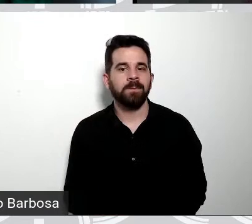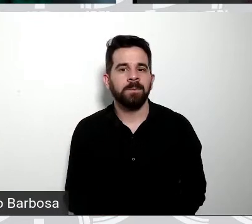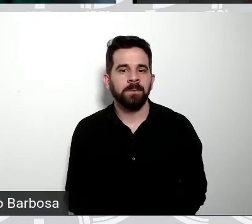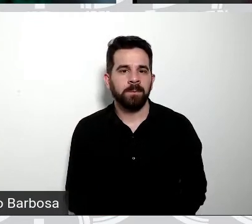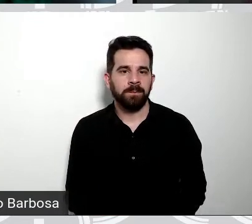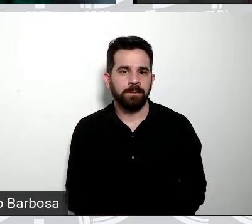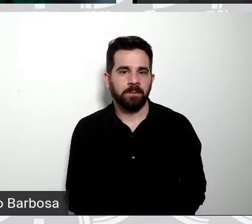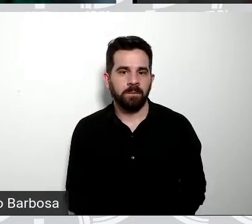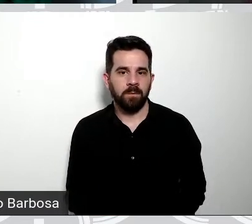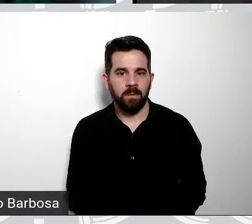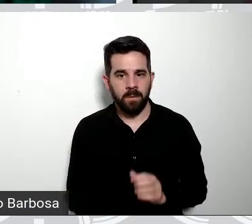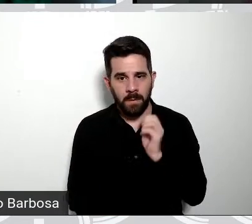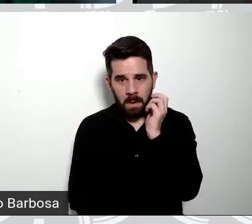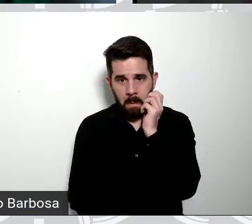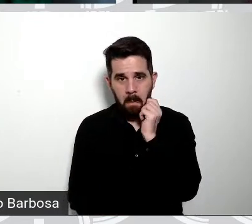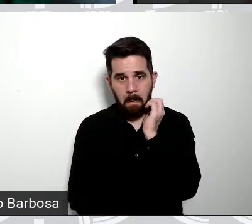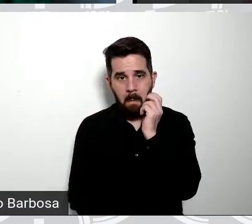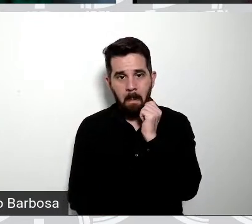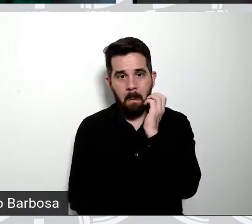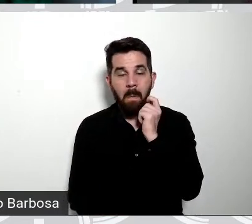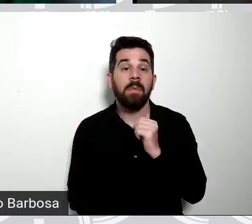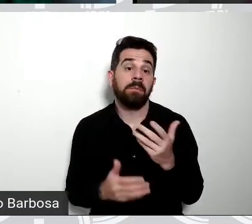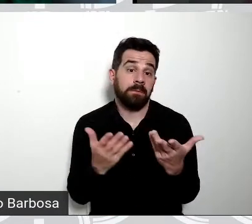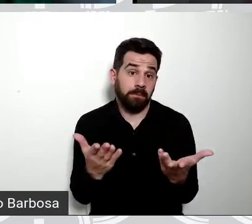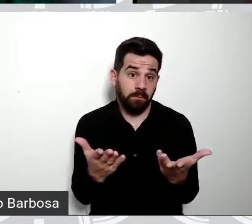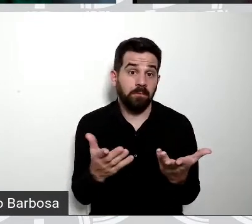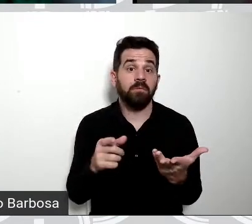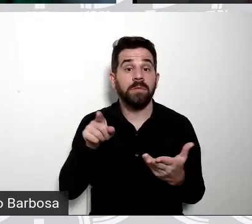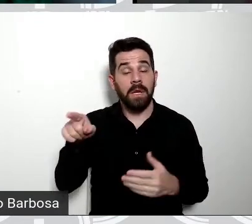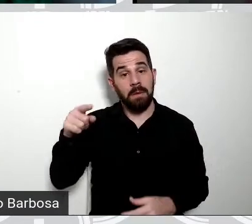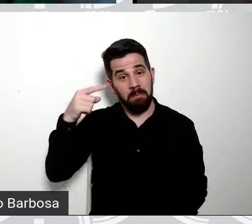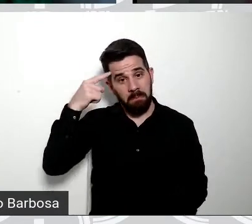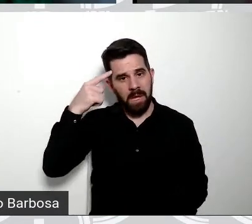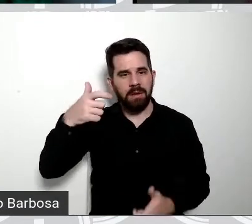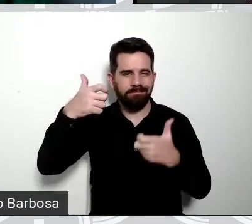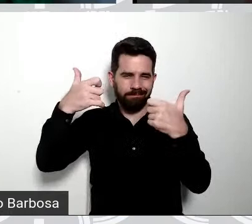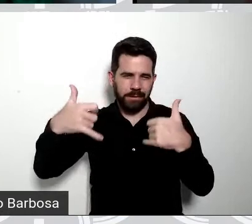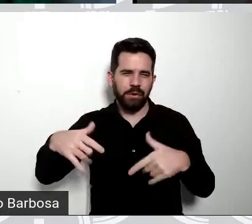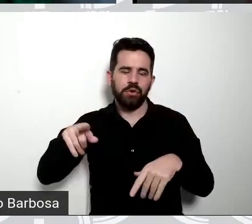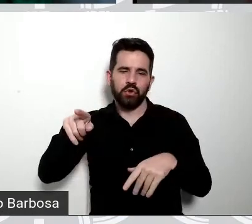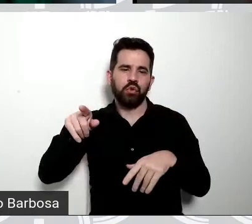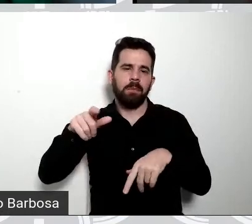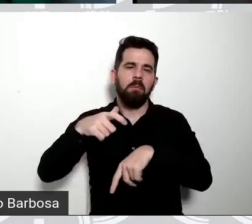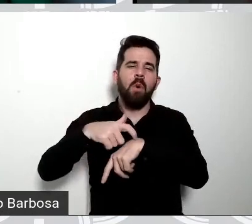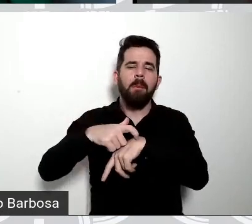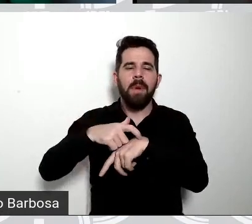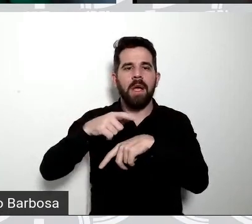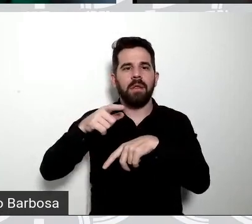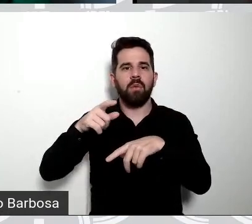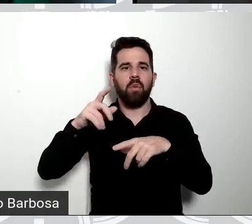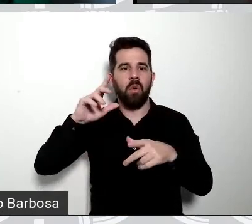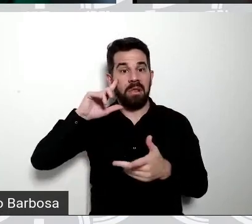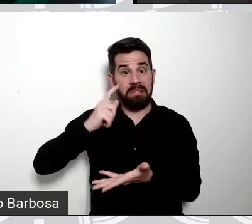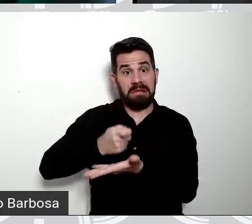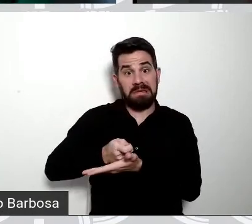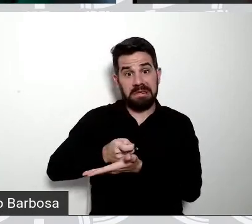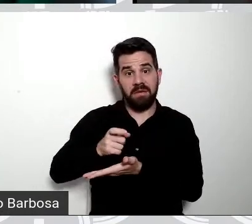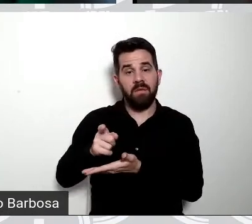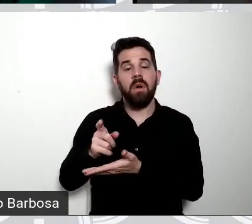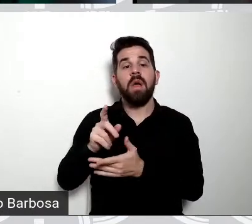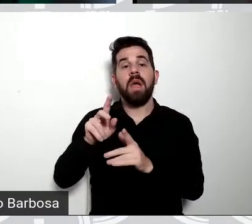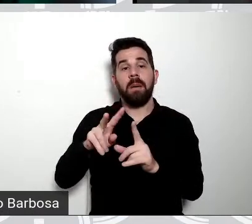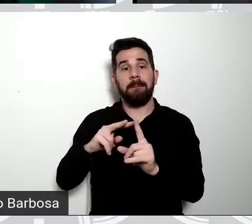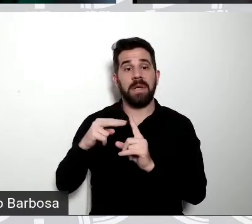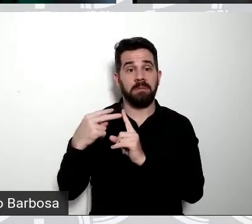Então, a partir do que ele chama de momentos decisivos, eu retomo, não é? Sob um olhar específico,